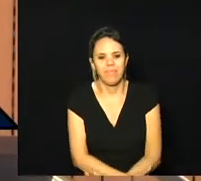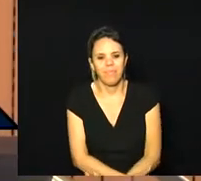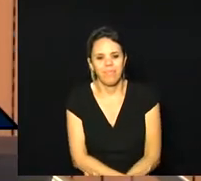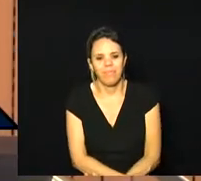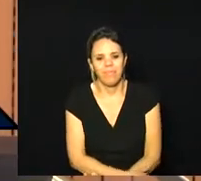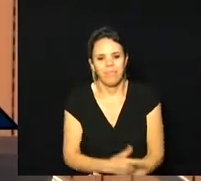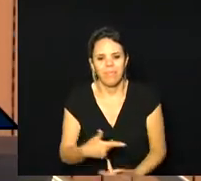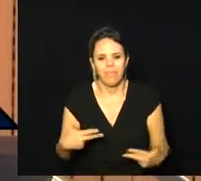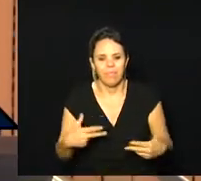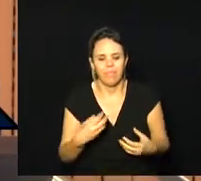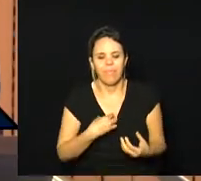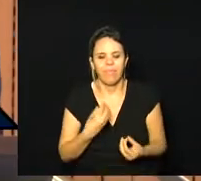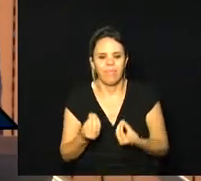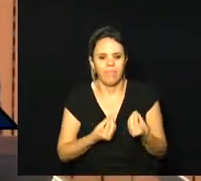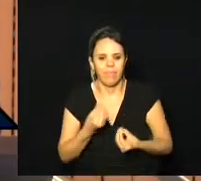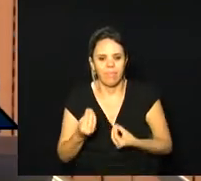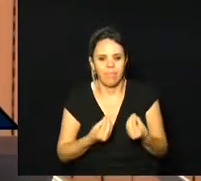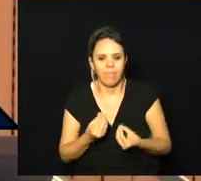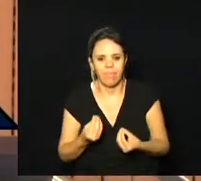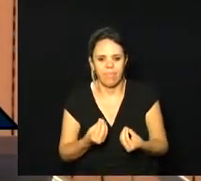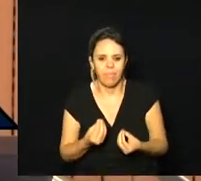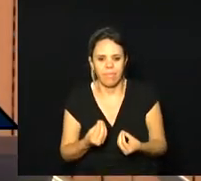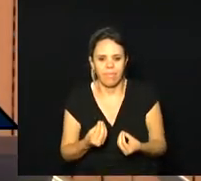Existem muitas formas da gente